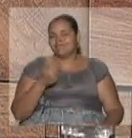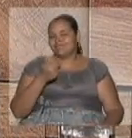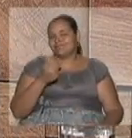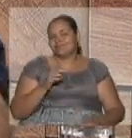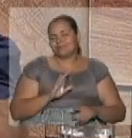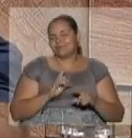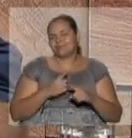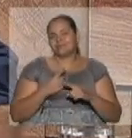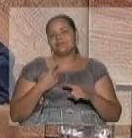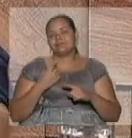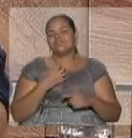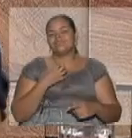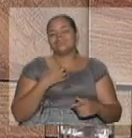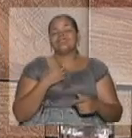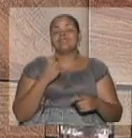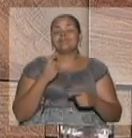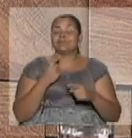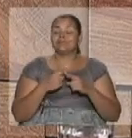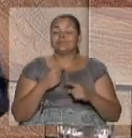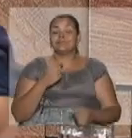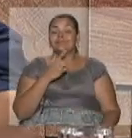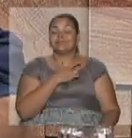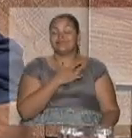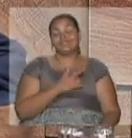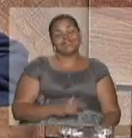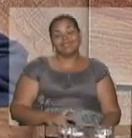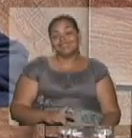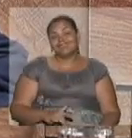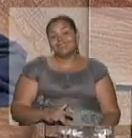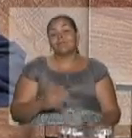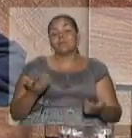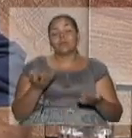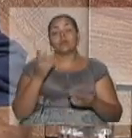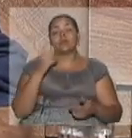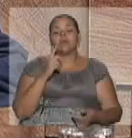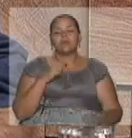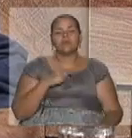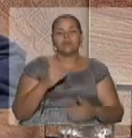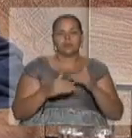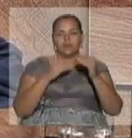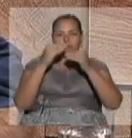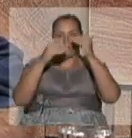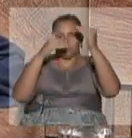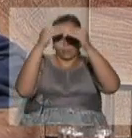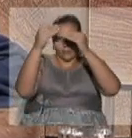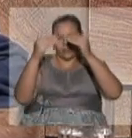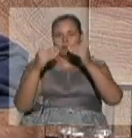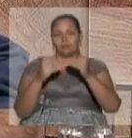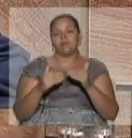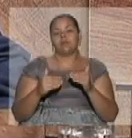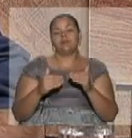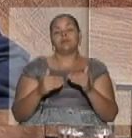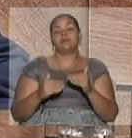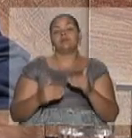sentido, né? O que é uma pena, porque o que houve de desenvolvimento